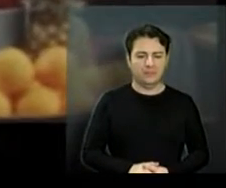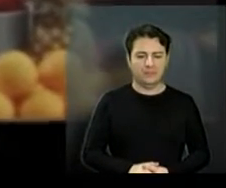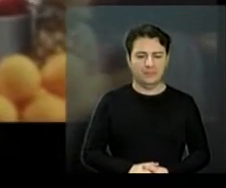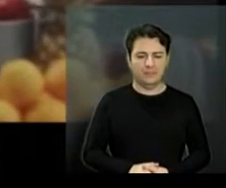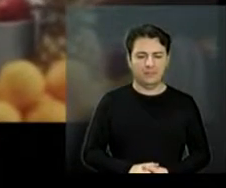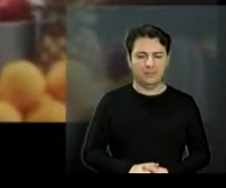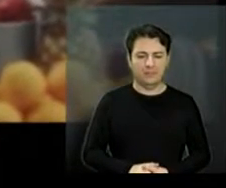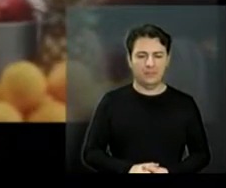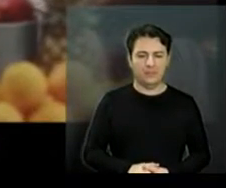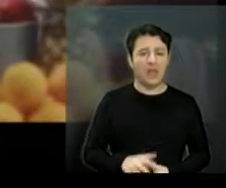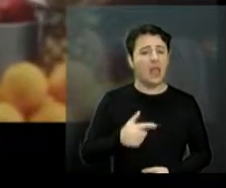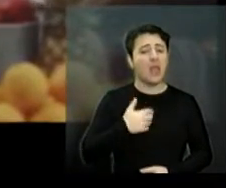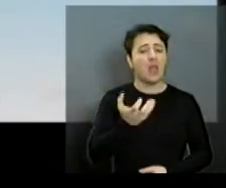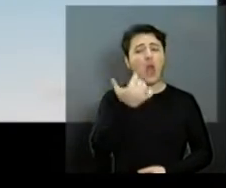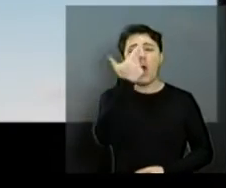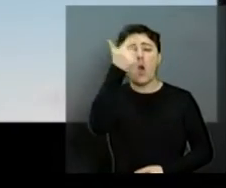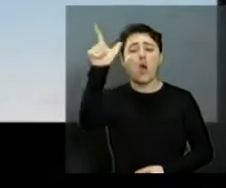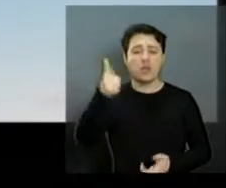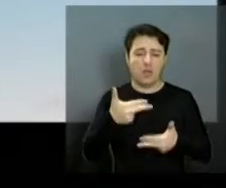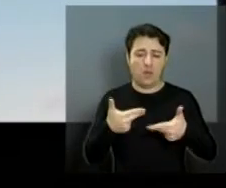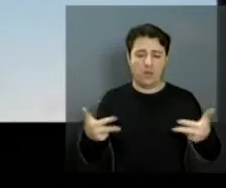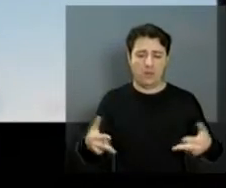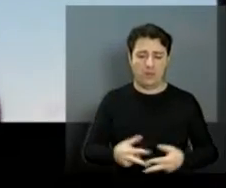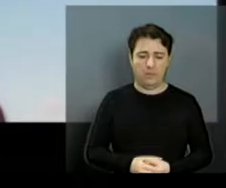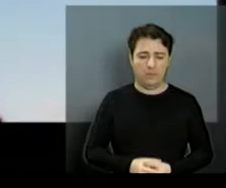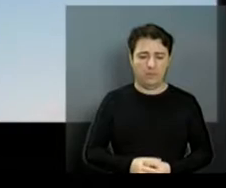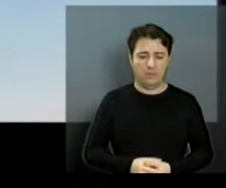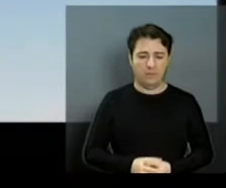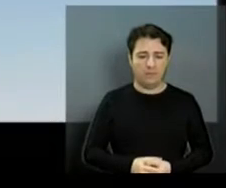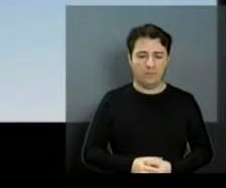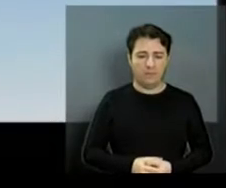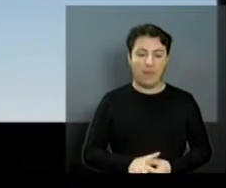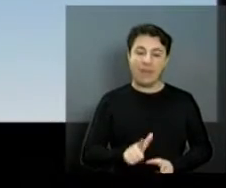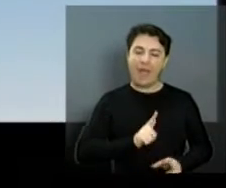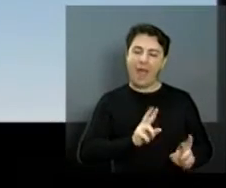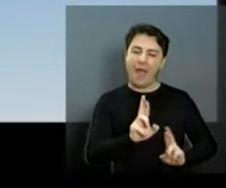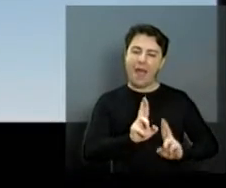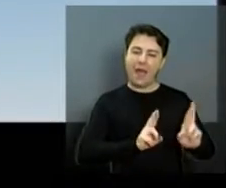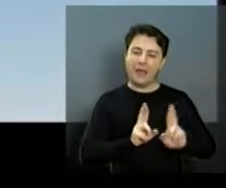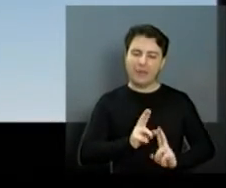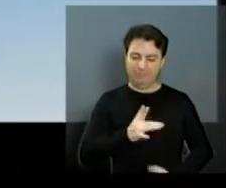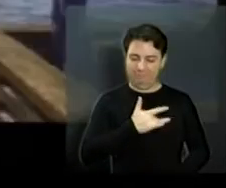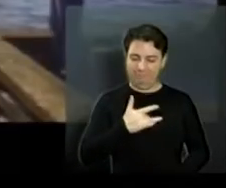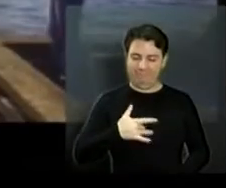Parce que j'ai une autre option. And it's a healthy relationship.